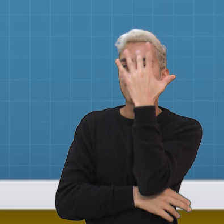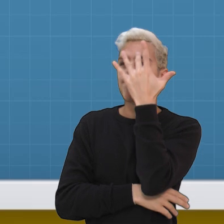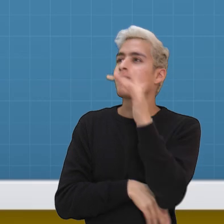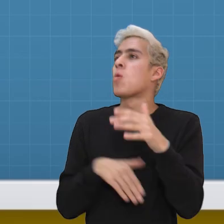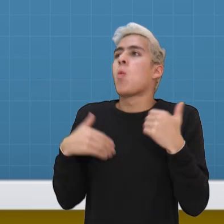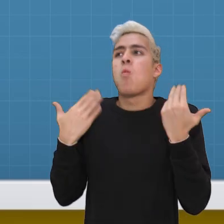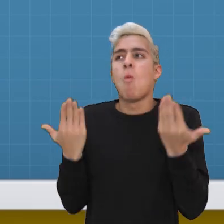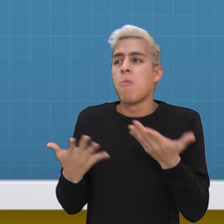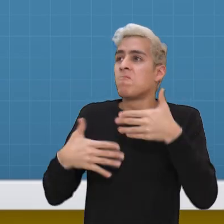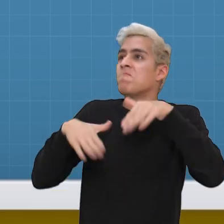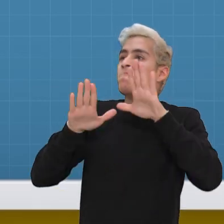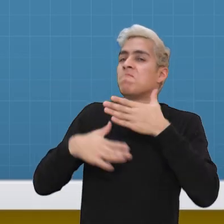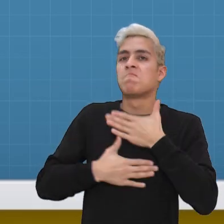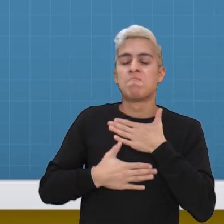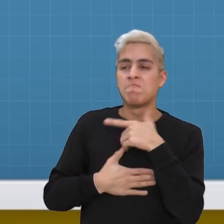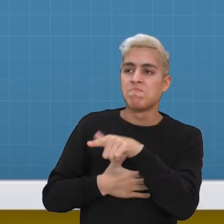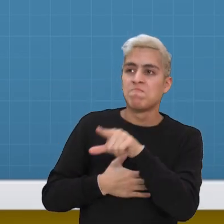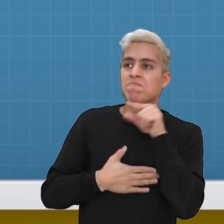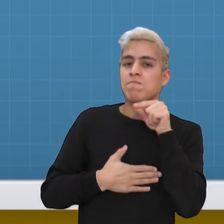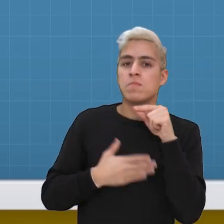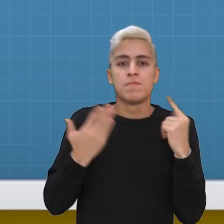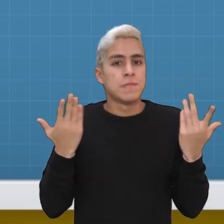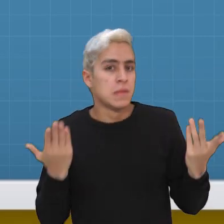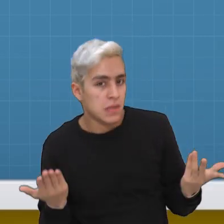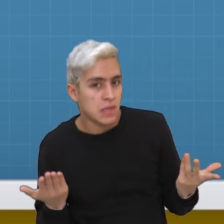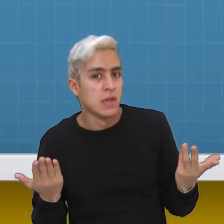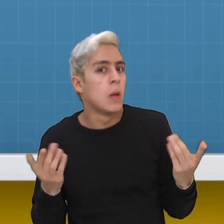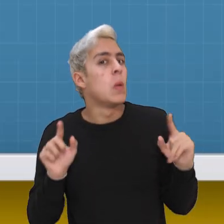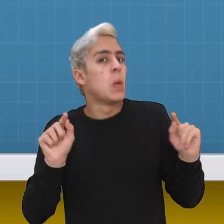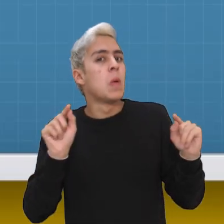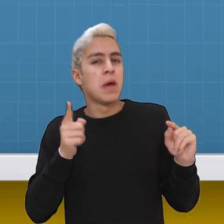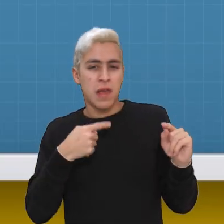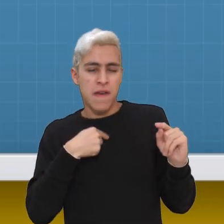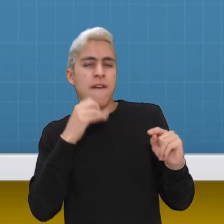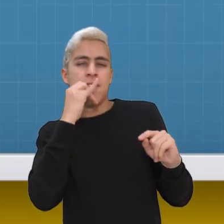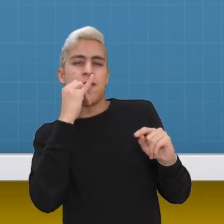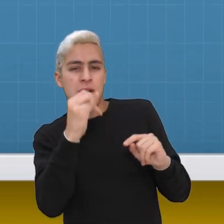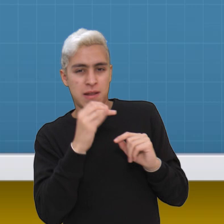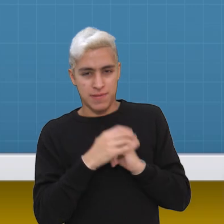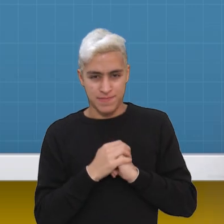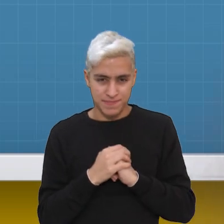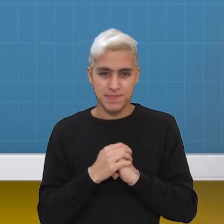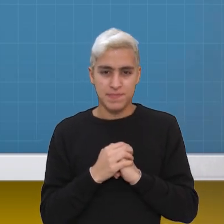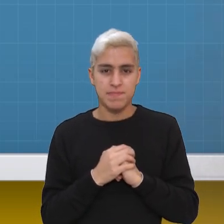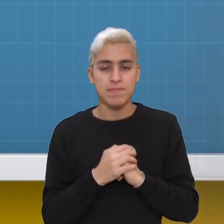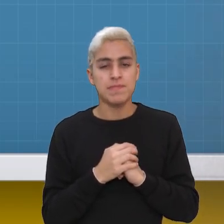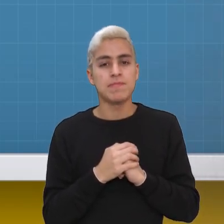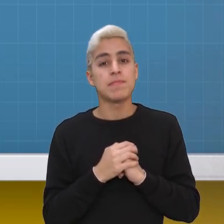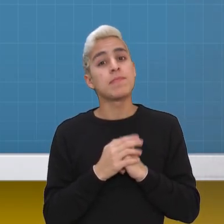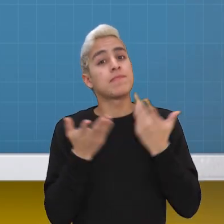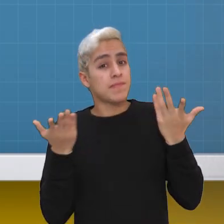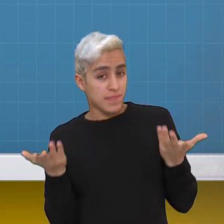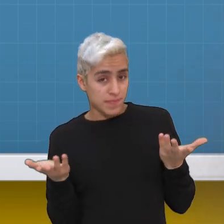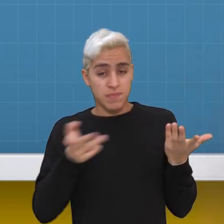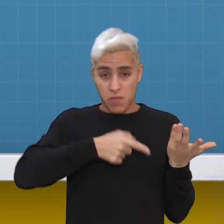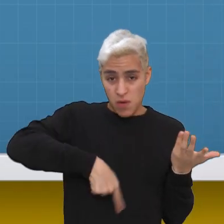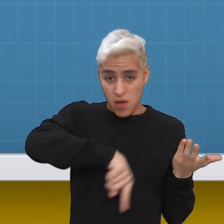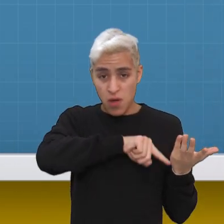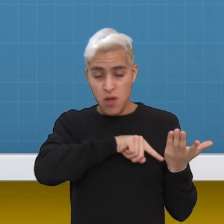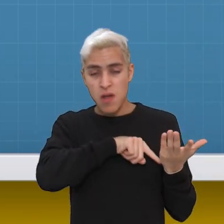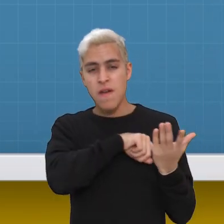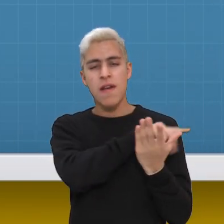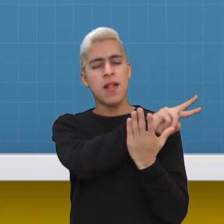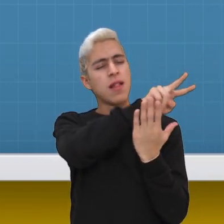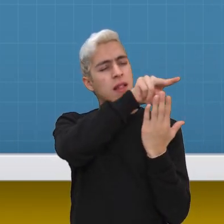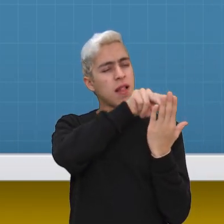professora, não sei o que eu prefiro. Pois bem, eu vou te dizer. Vamos lá. Quando a gente